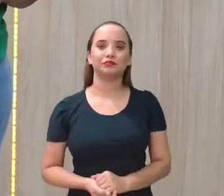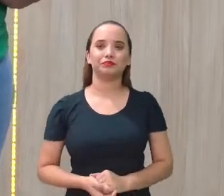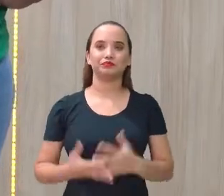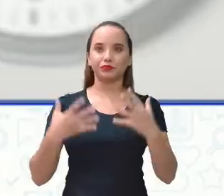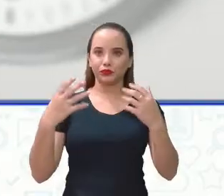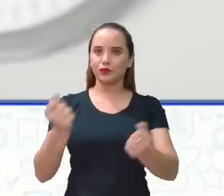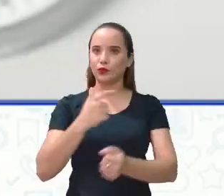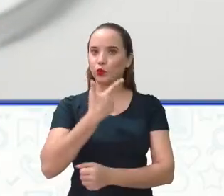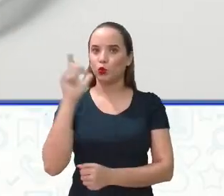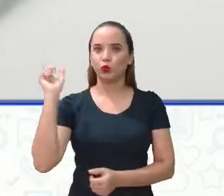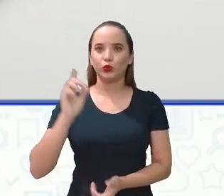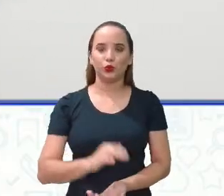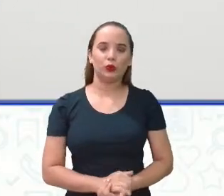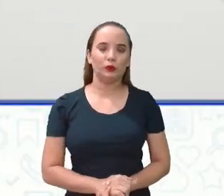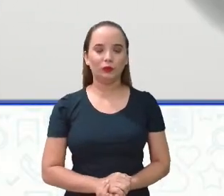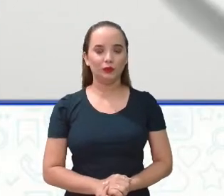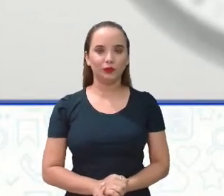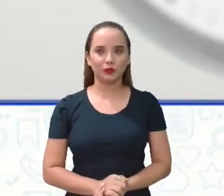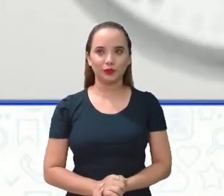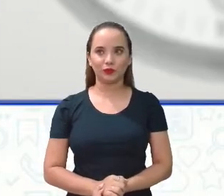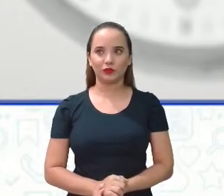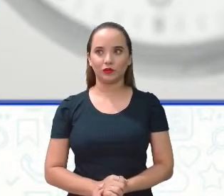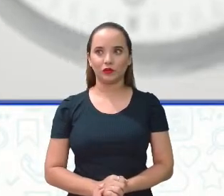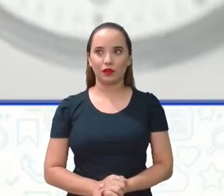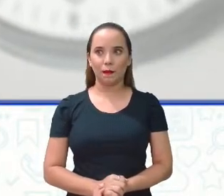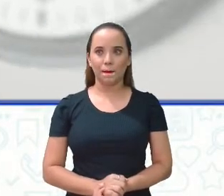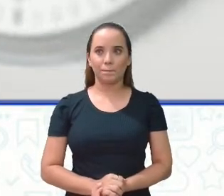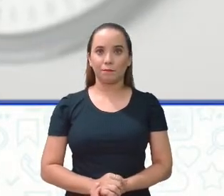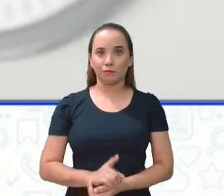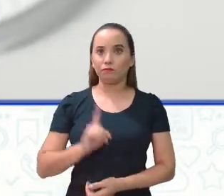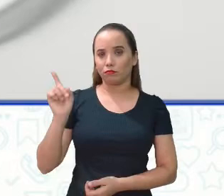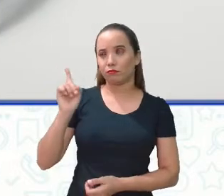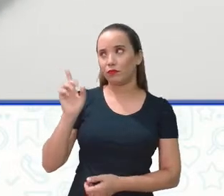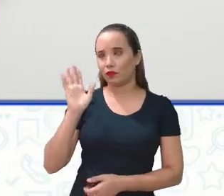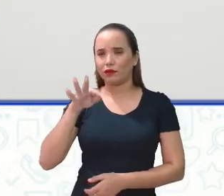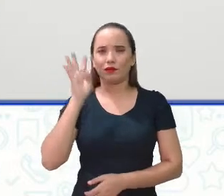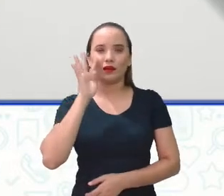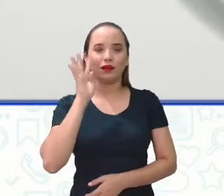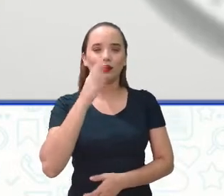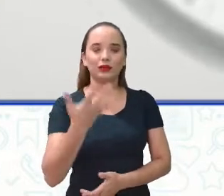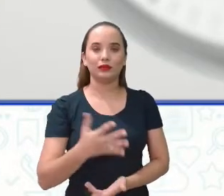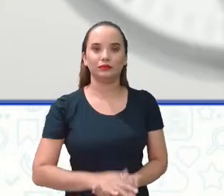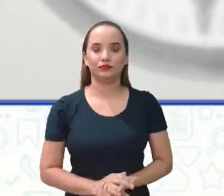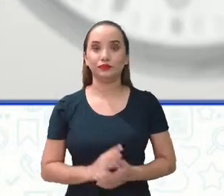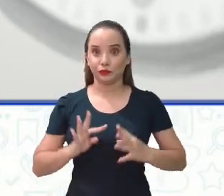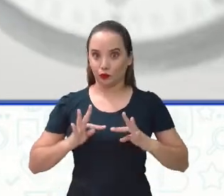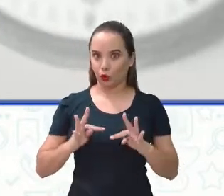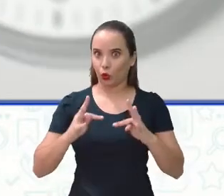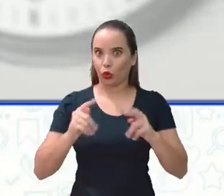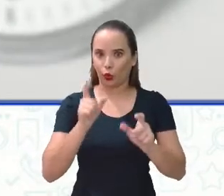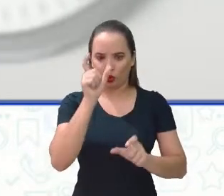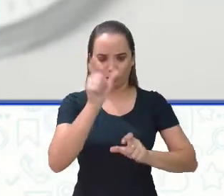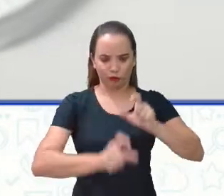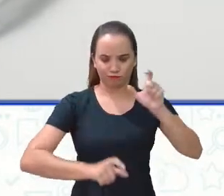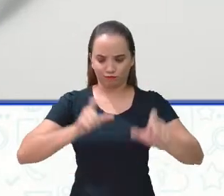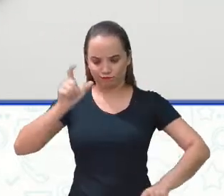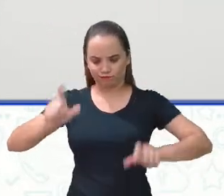lá. Outra afirmação. Essa é bem legal. Todo indivíduo